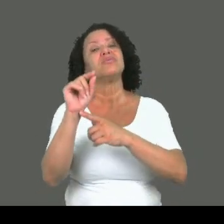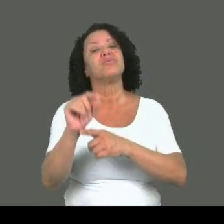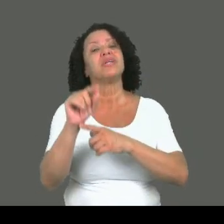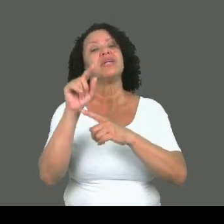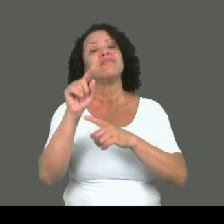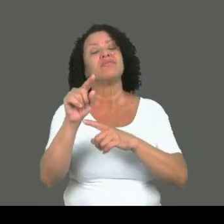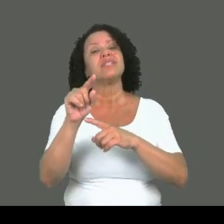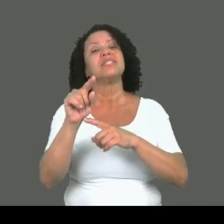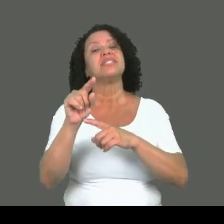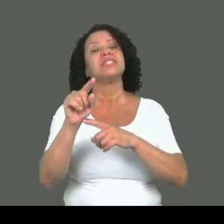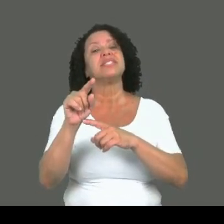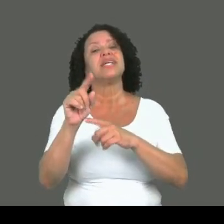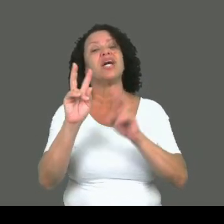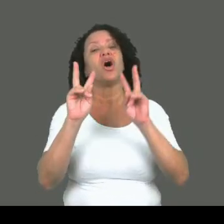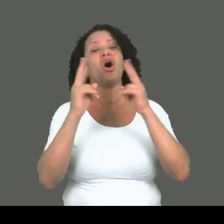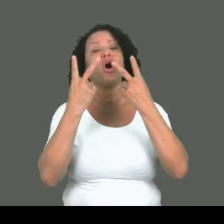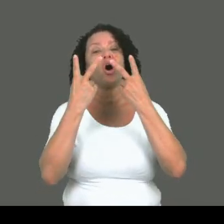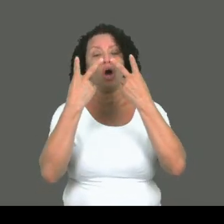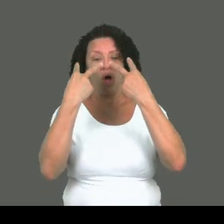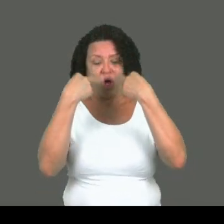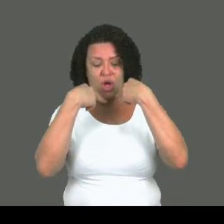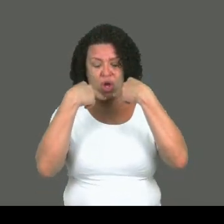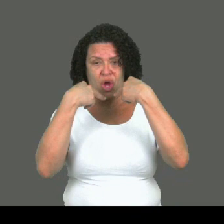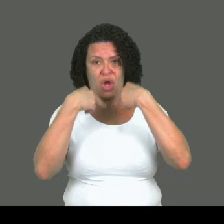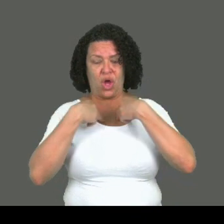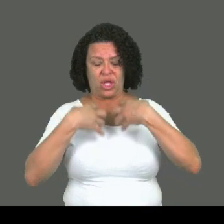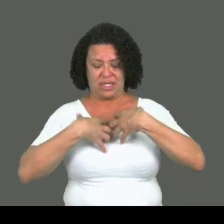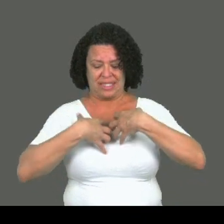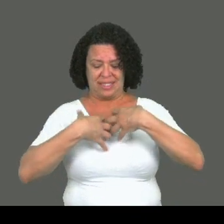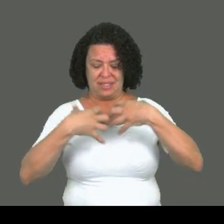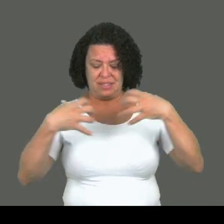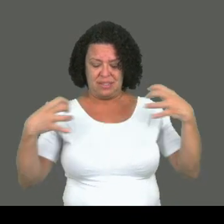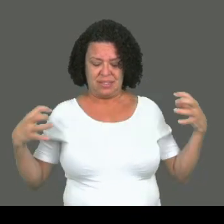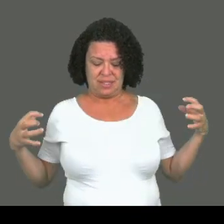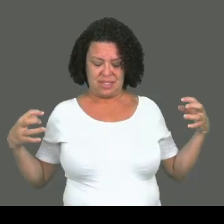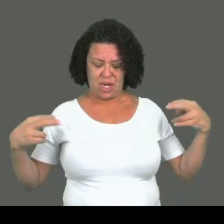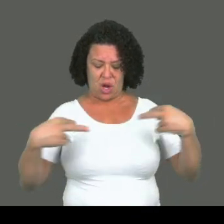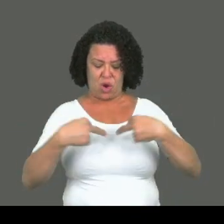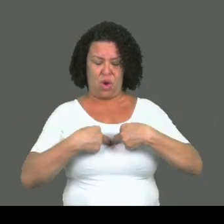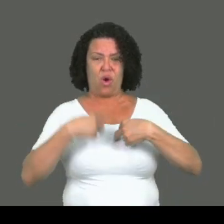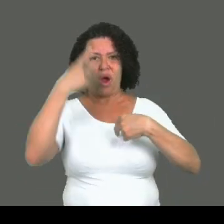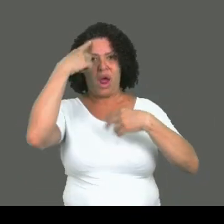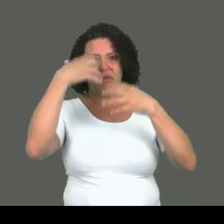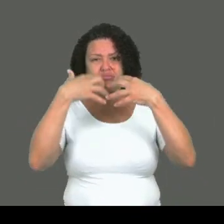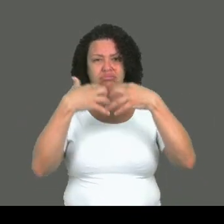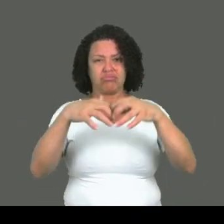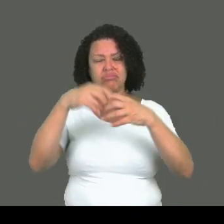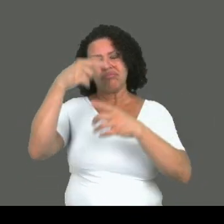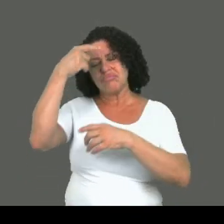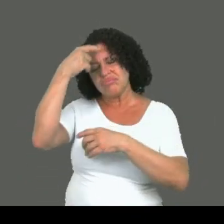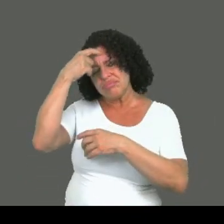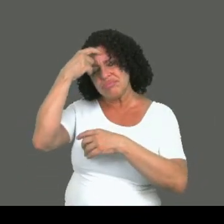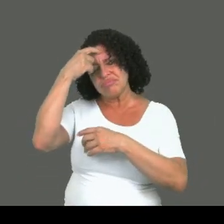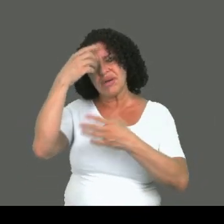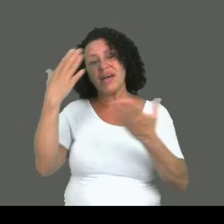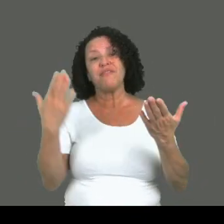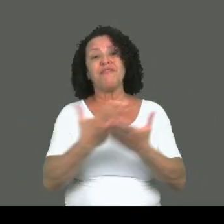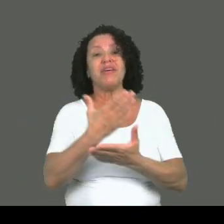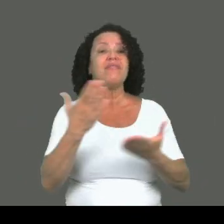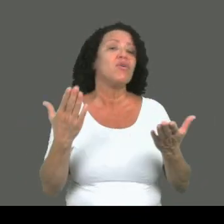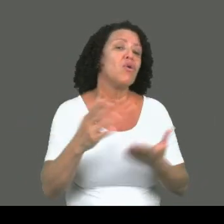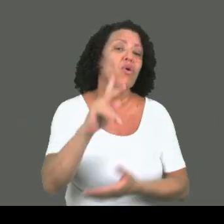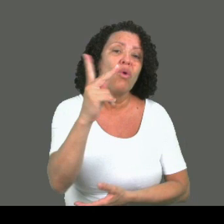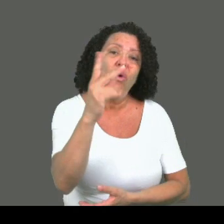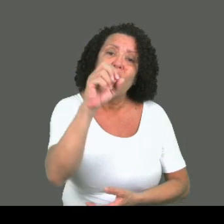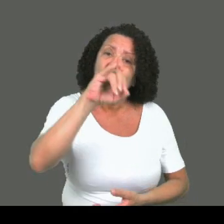olhar para o nosso interior, ao despertar da nossa consciência. A gente vive o momento presente, a gente consegue